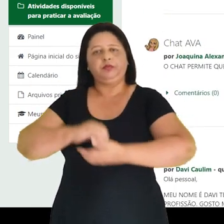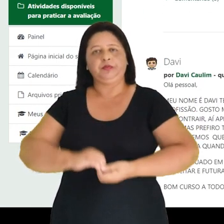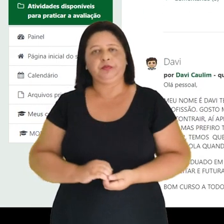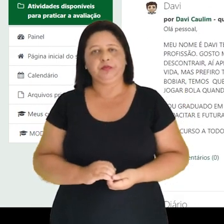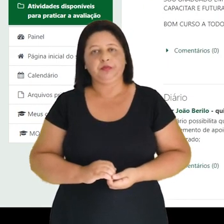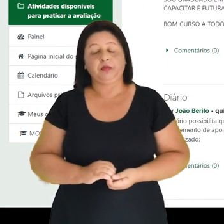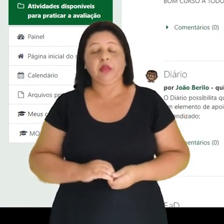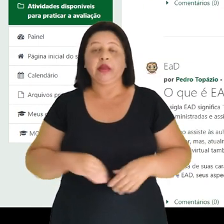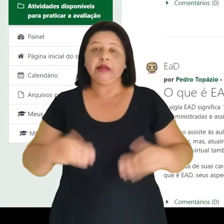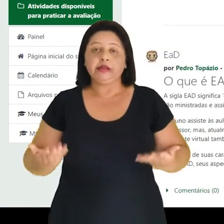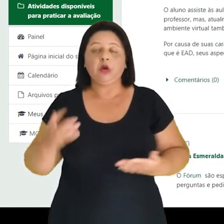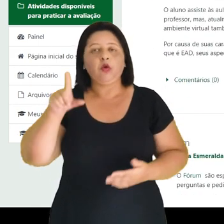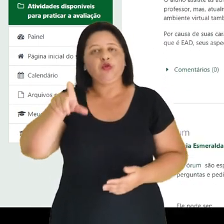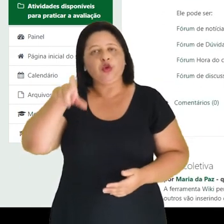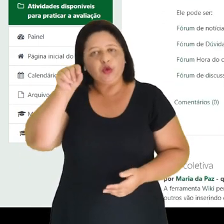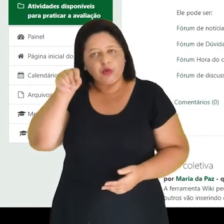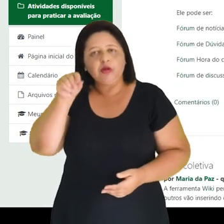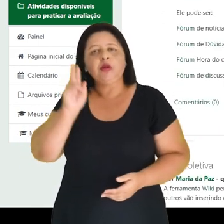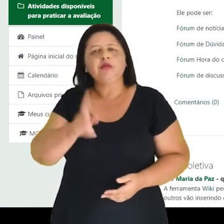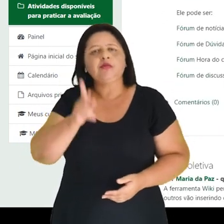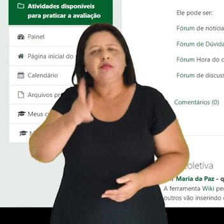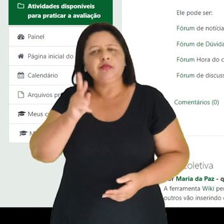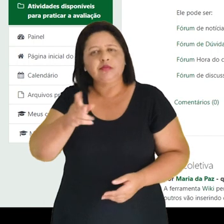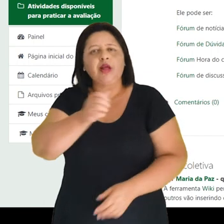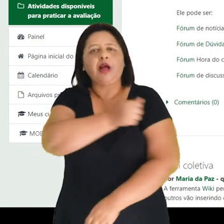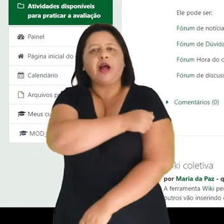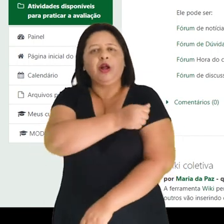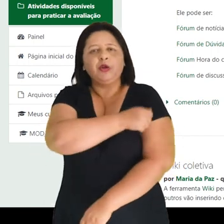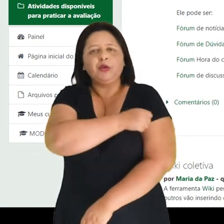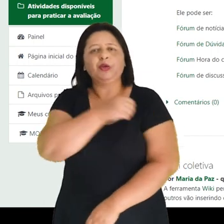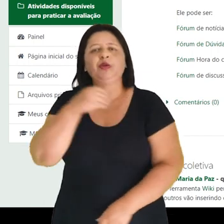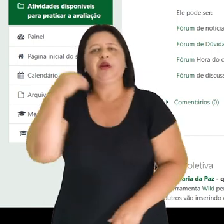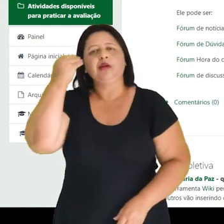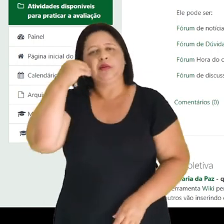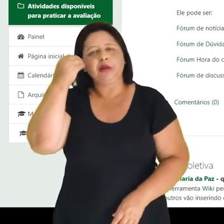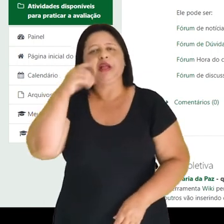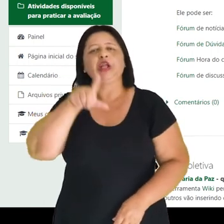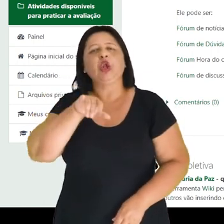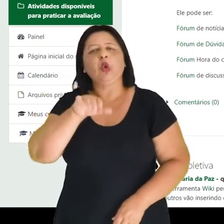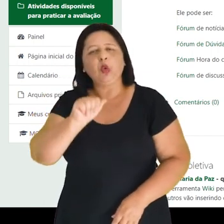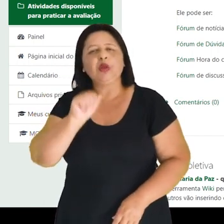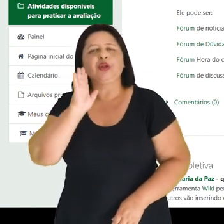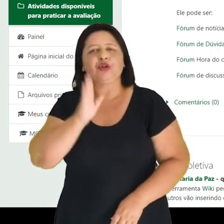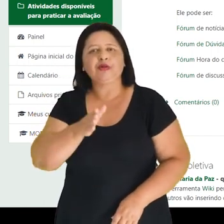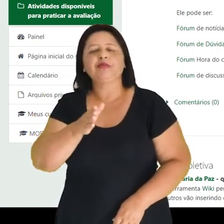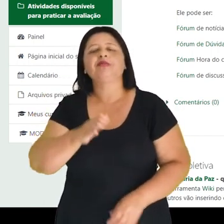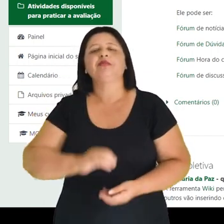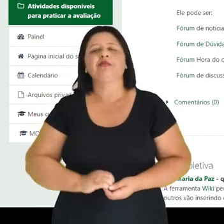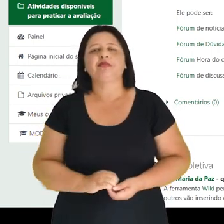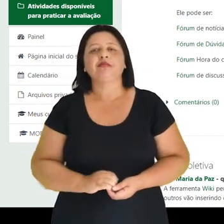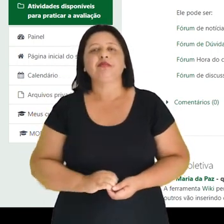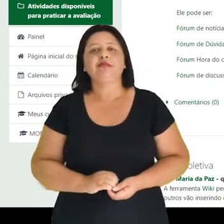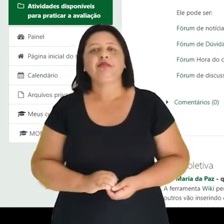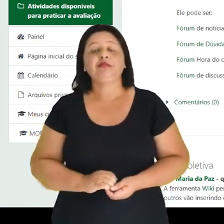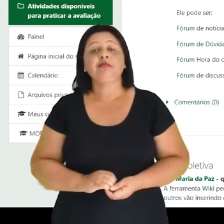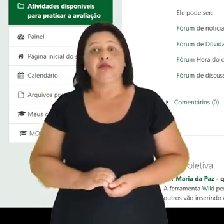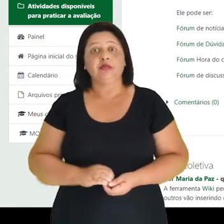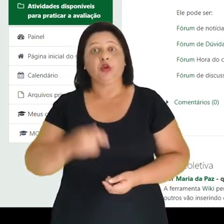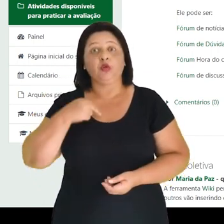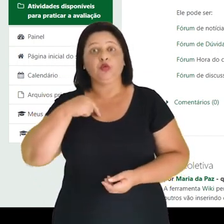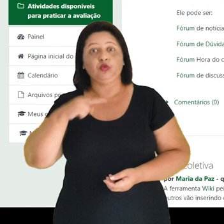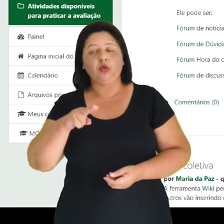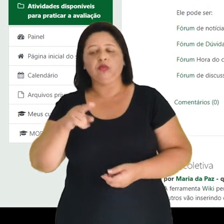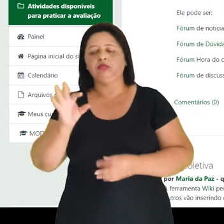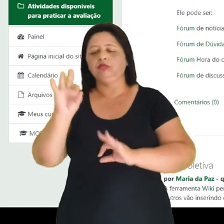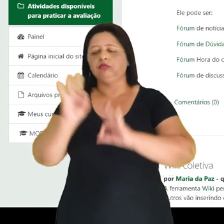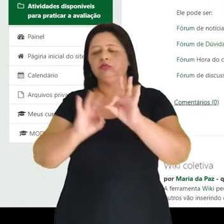Então aqui no caso eu vou escolher a Lúcia, que eu já estou fazendo testes com essa aluna, e aí vou